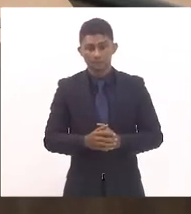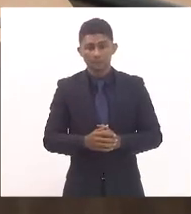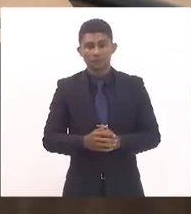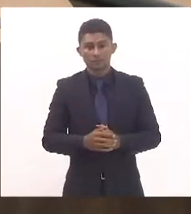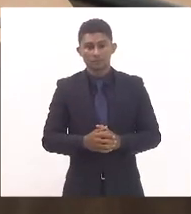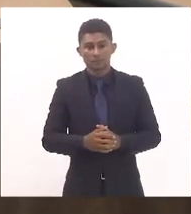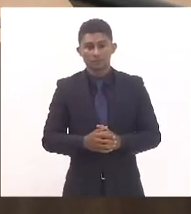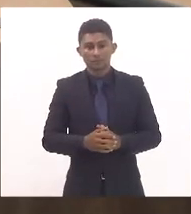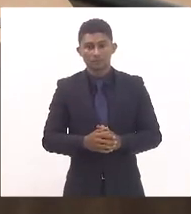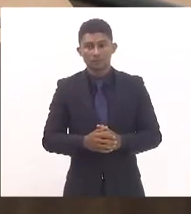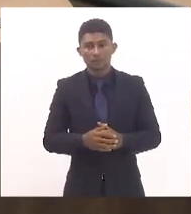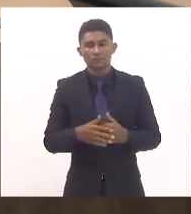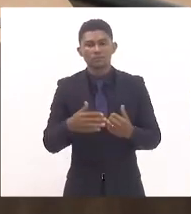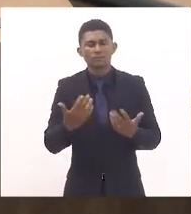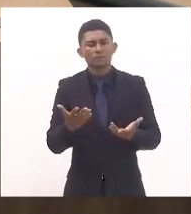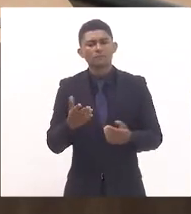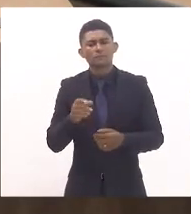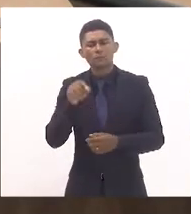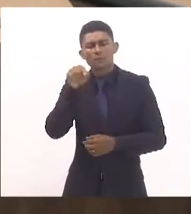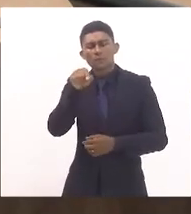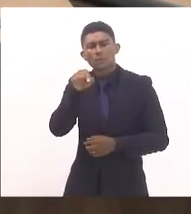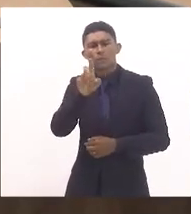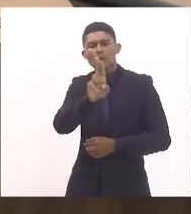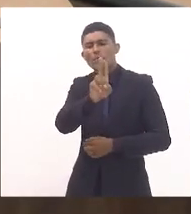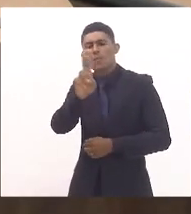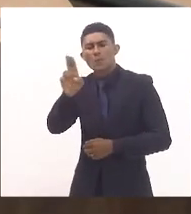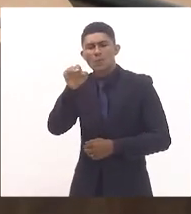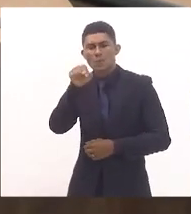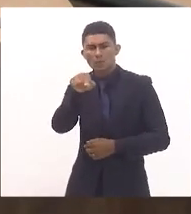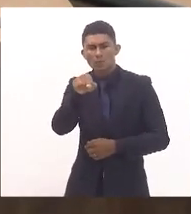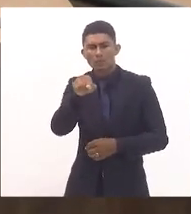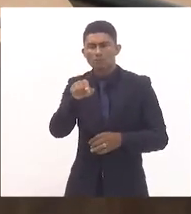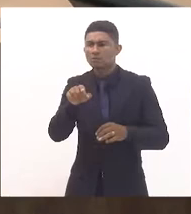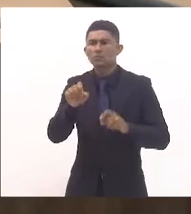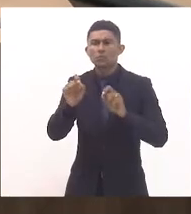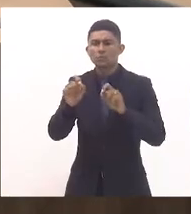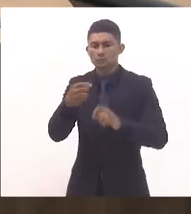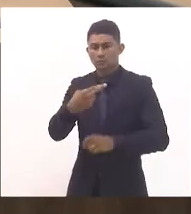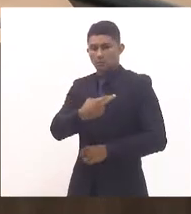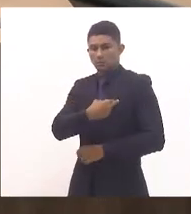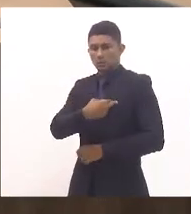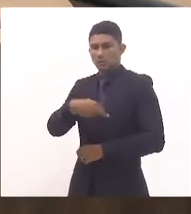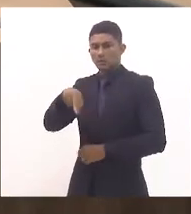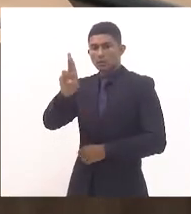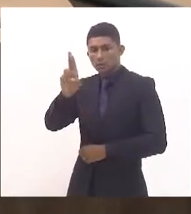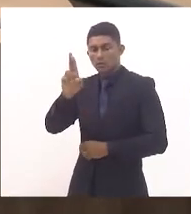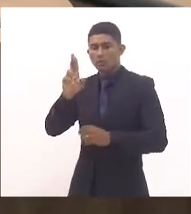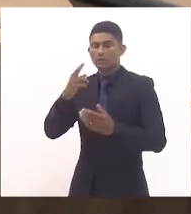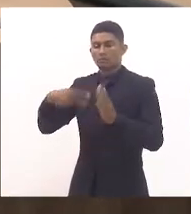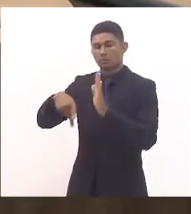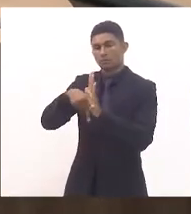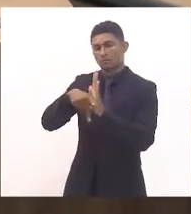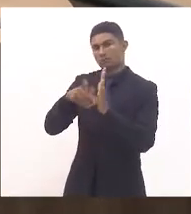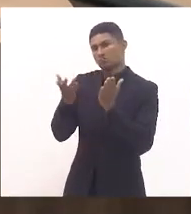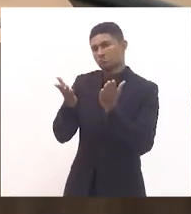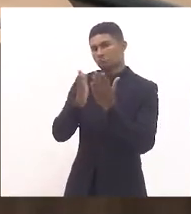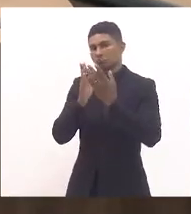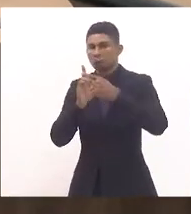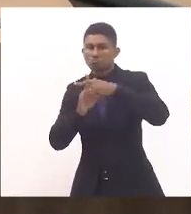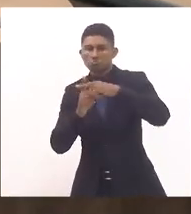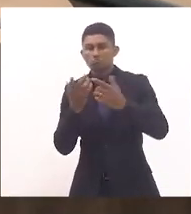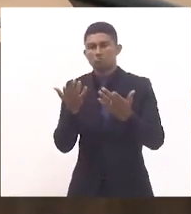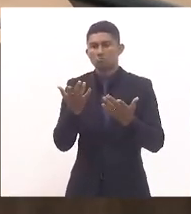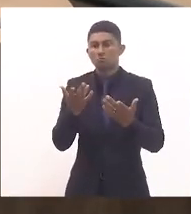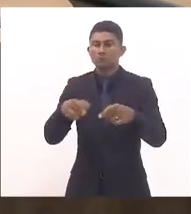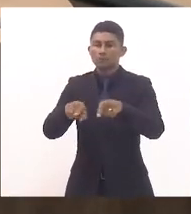dessa nomenclatura aqui, não só apenas denominando as religiões evangélicas, mas colocando as